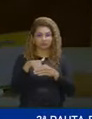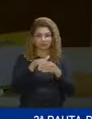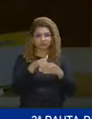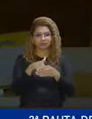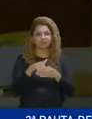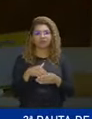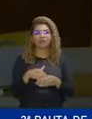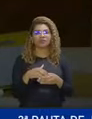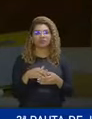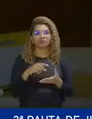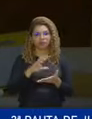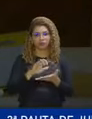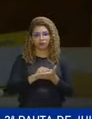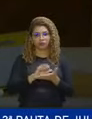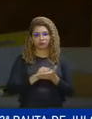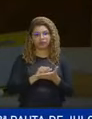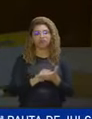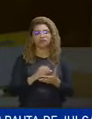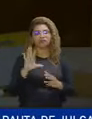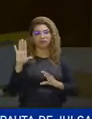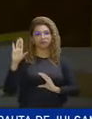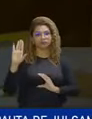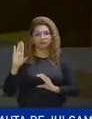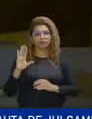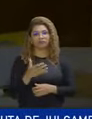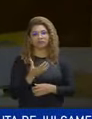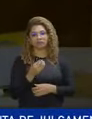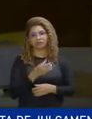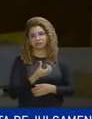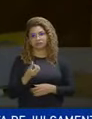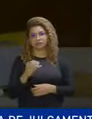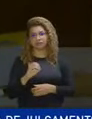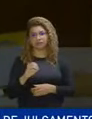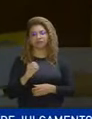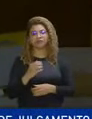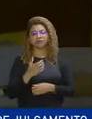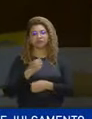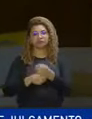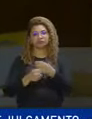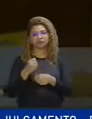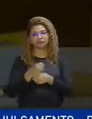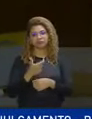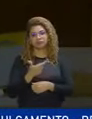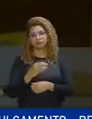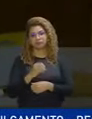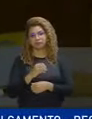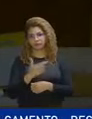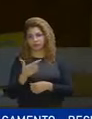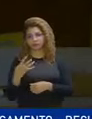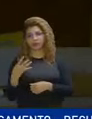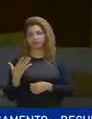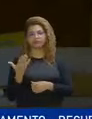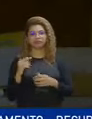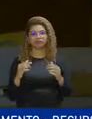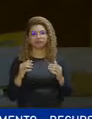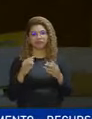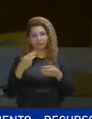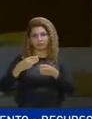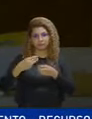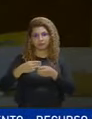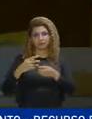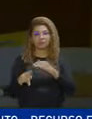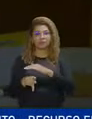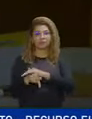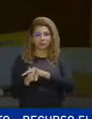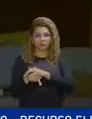registro de candidatura número 06309 de 2024, origem Pracuúba, o relator é o juiz